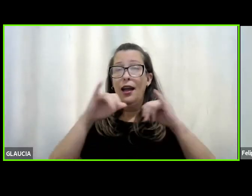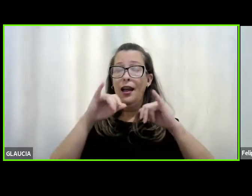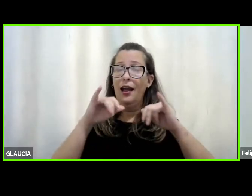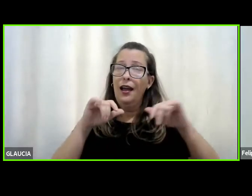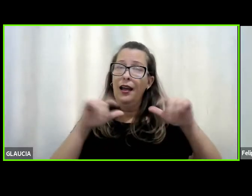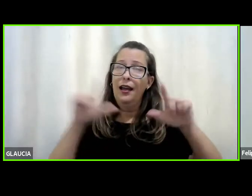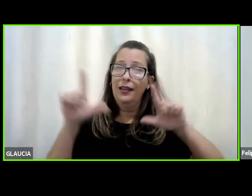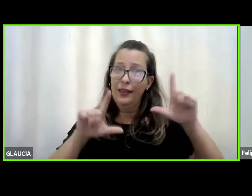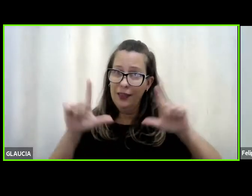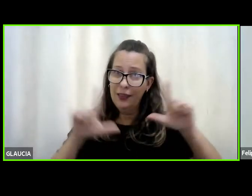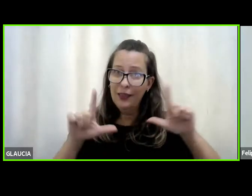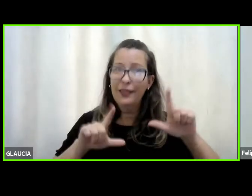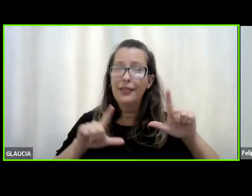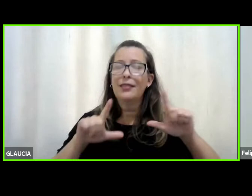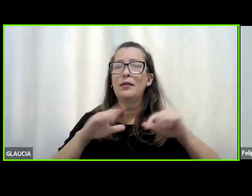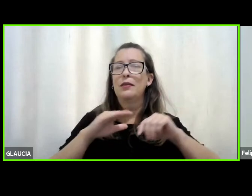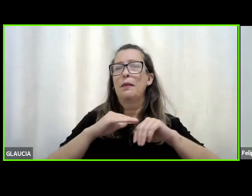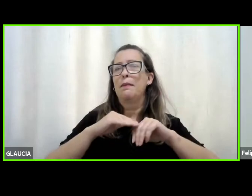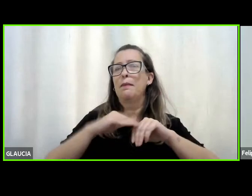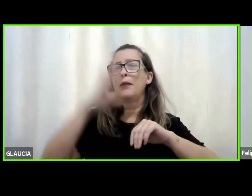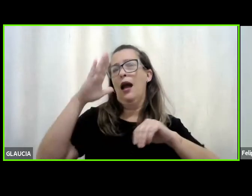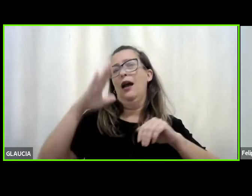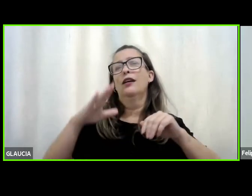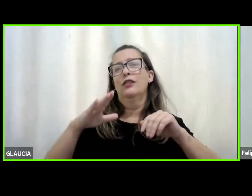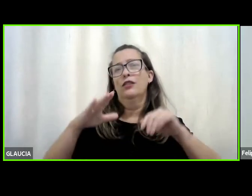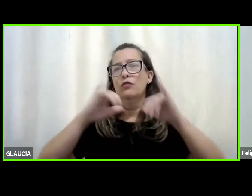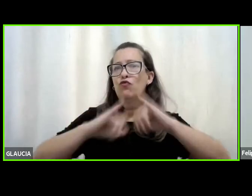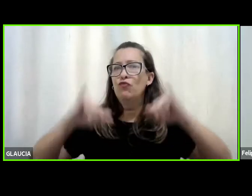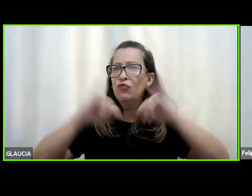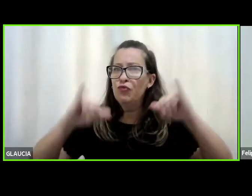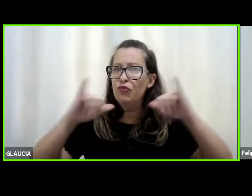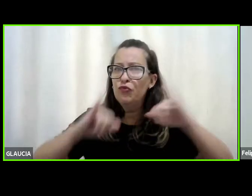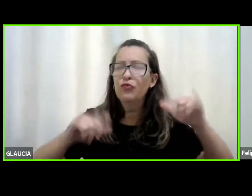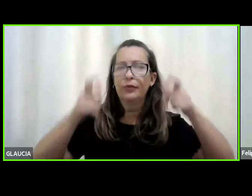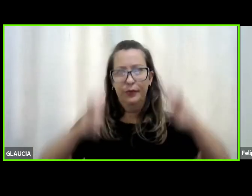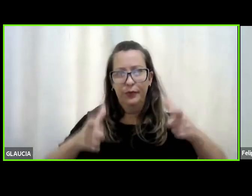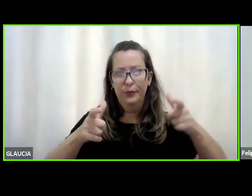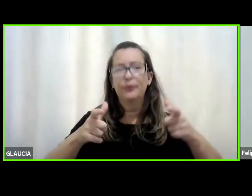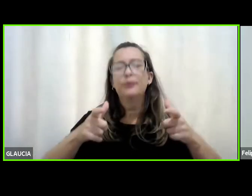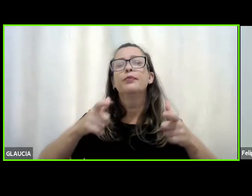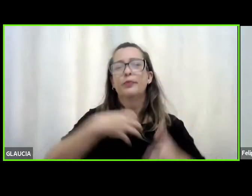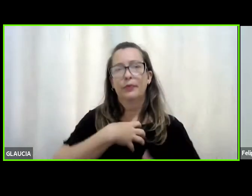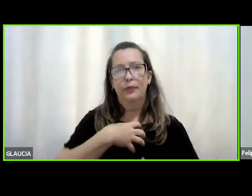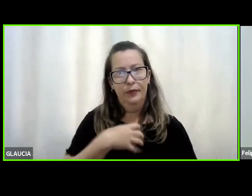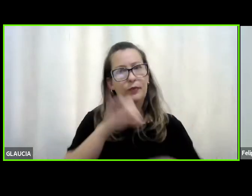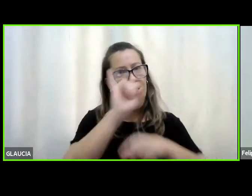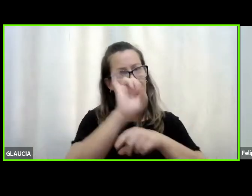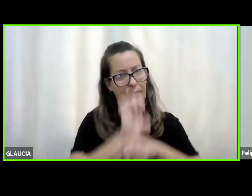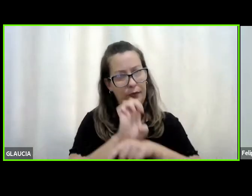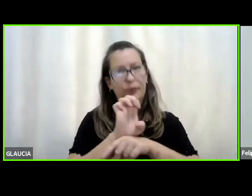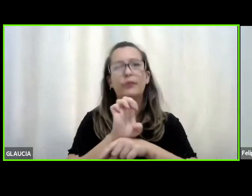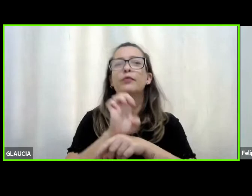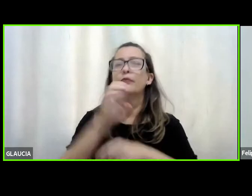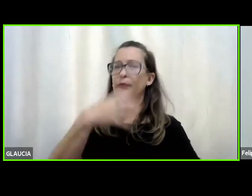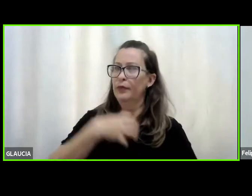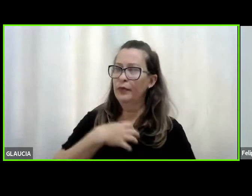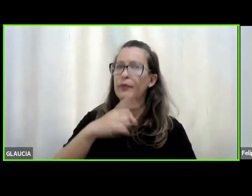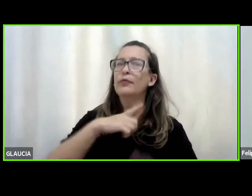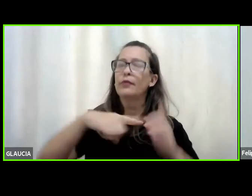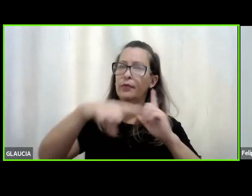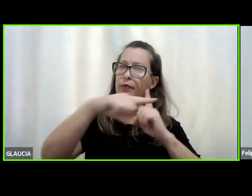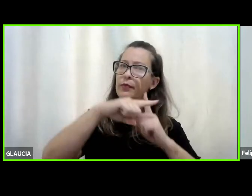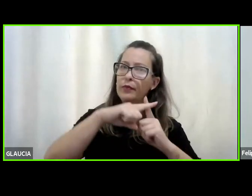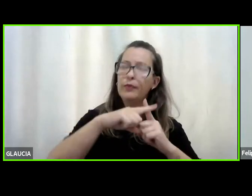aberta do estado da Bahia. Então, temos essa expectativa positiva aí para o ano